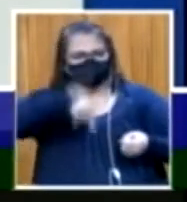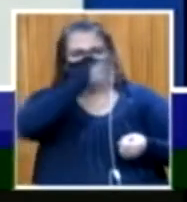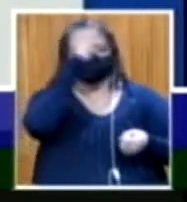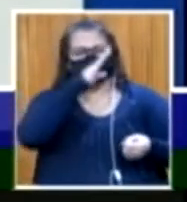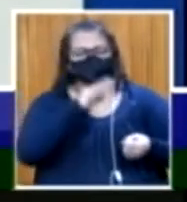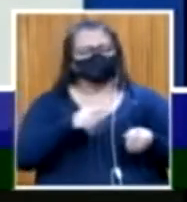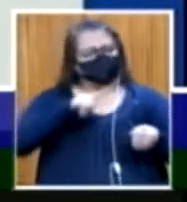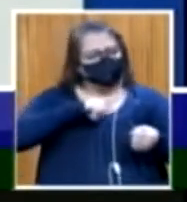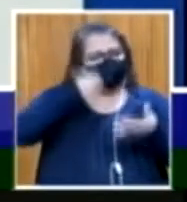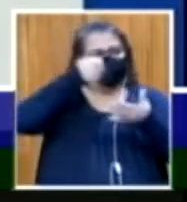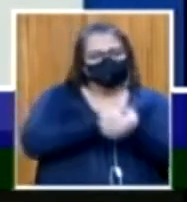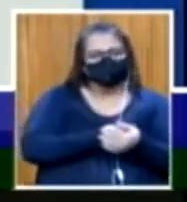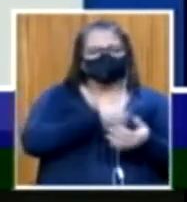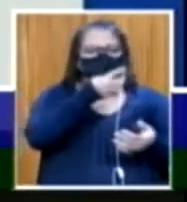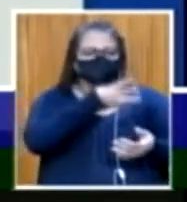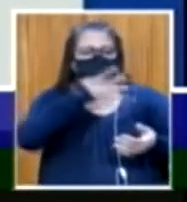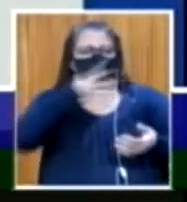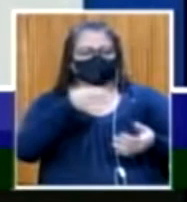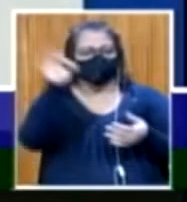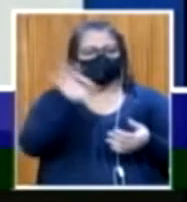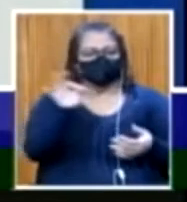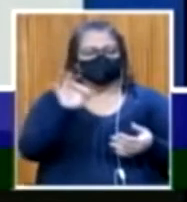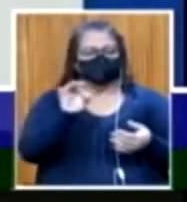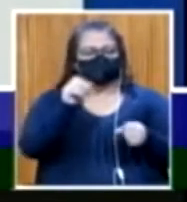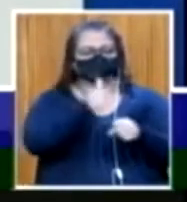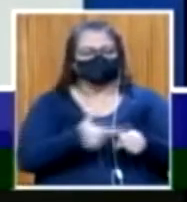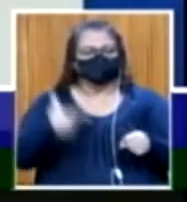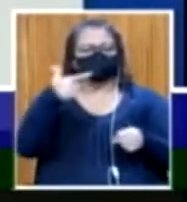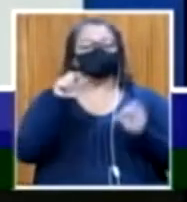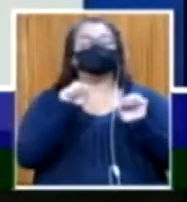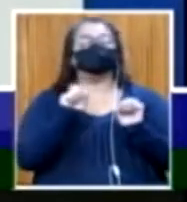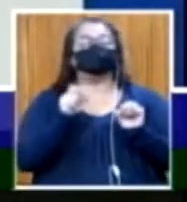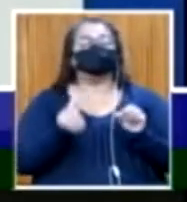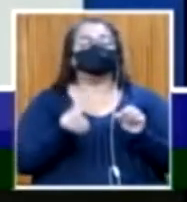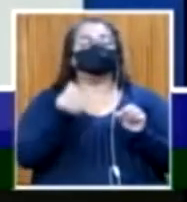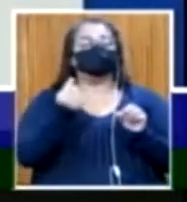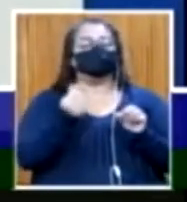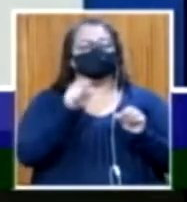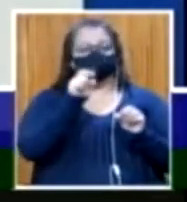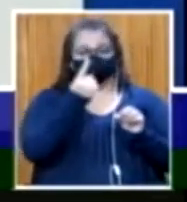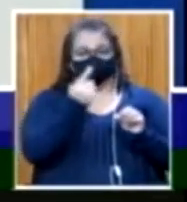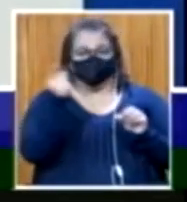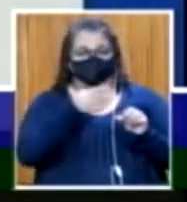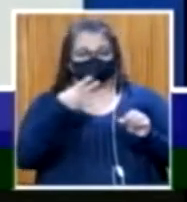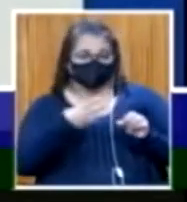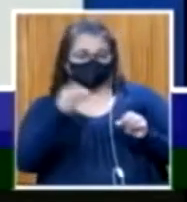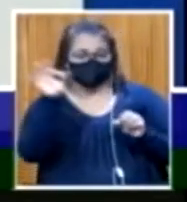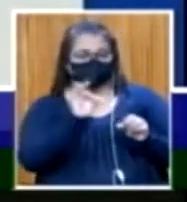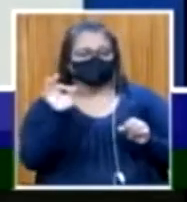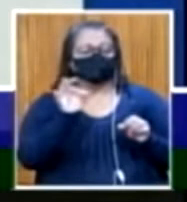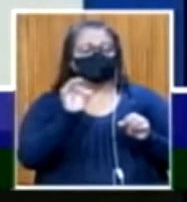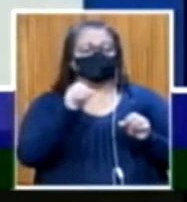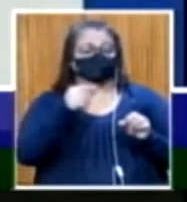até 34% do seu lucro, ou seja, 1/3 praticamente do seu lucro é